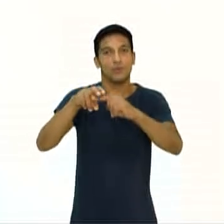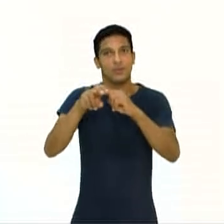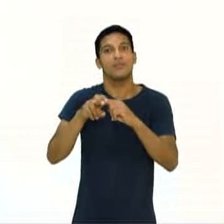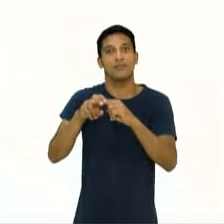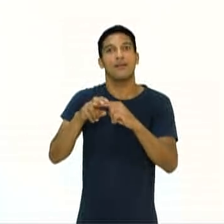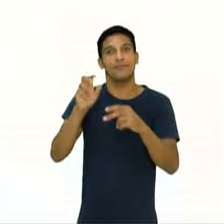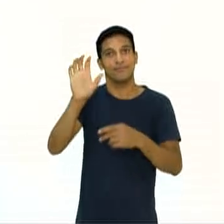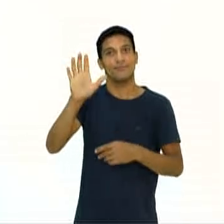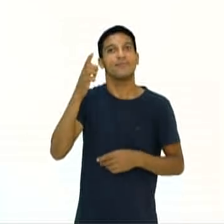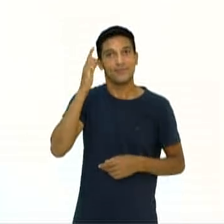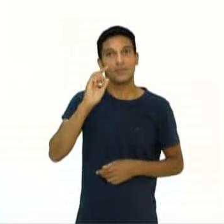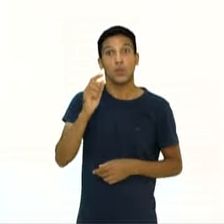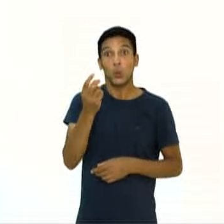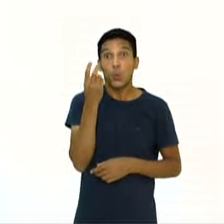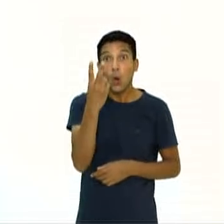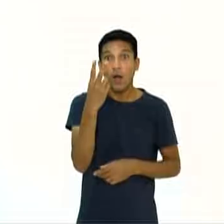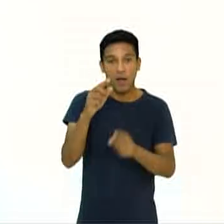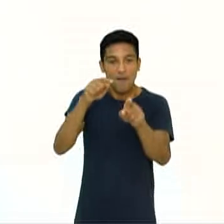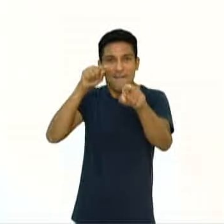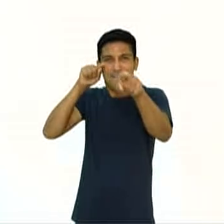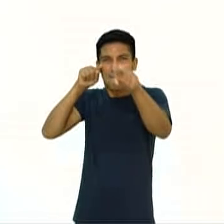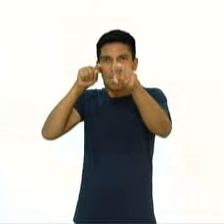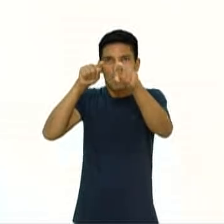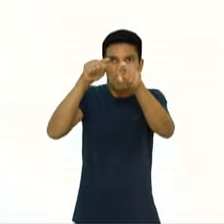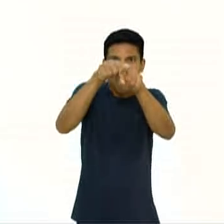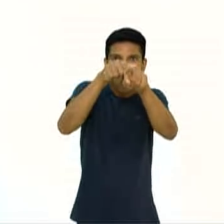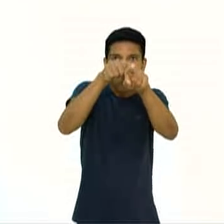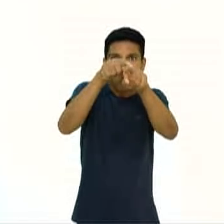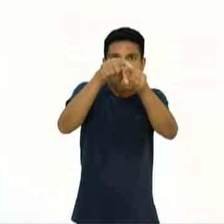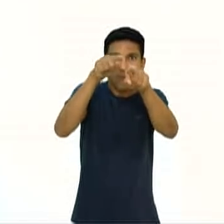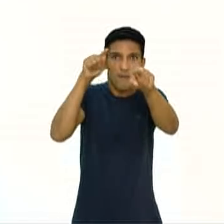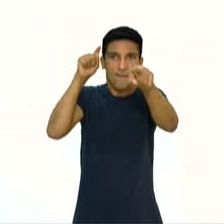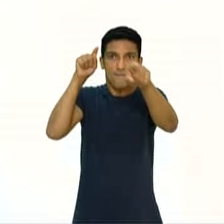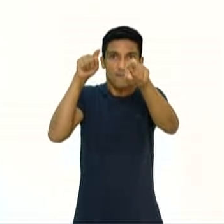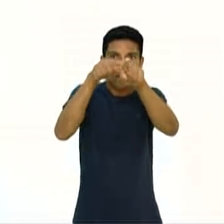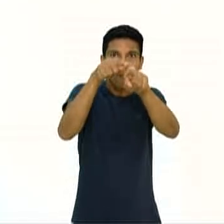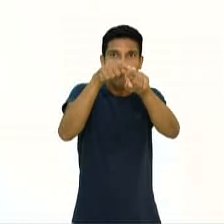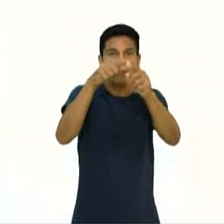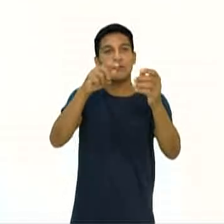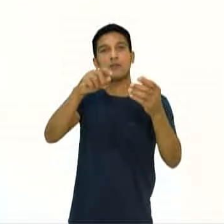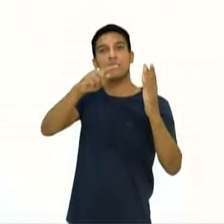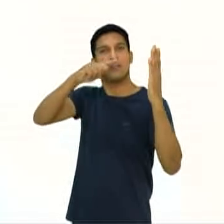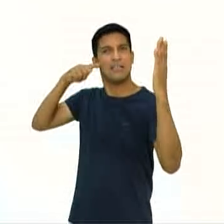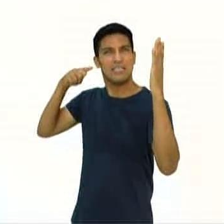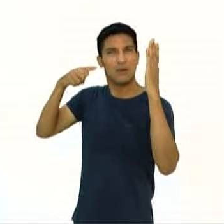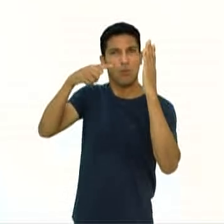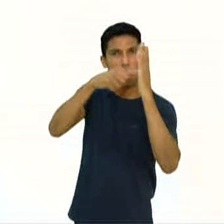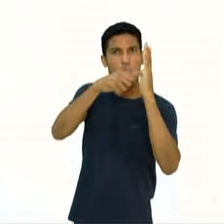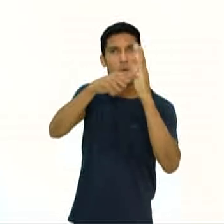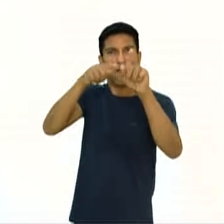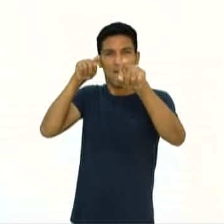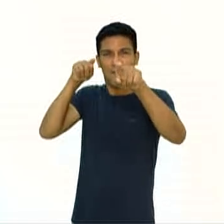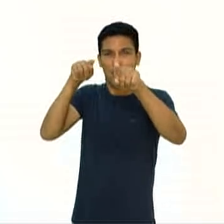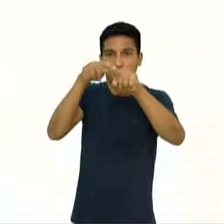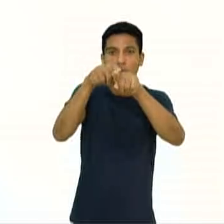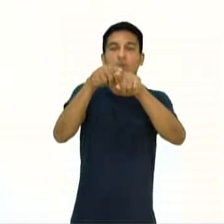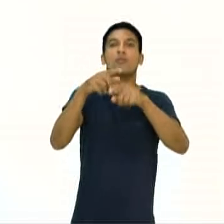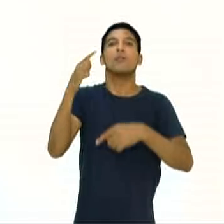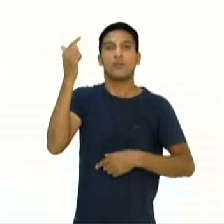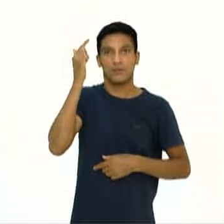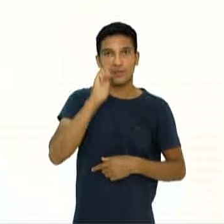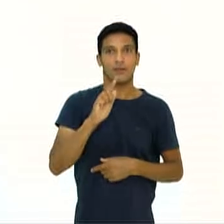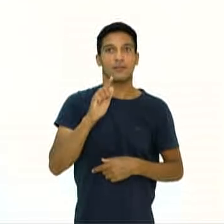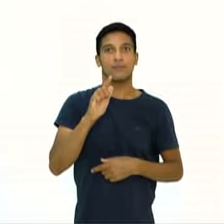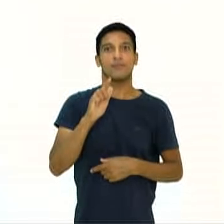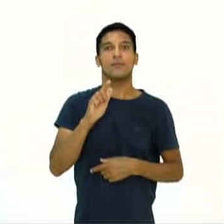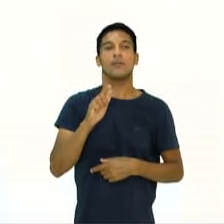Robin Hood e o atleta pode levar a flecha para casa para guardá-la como um troféu do seu feito, né? Então ele